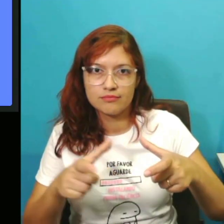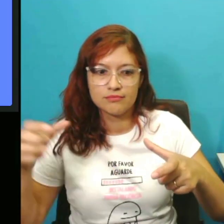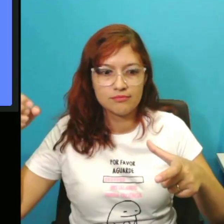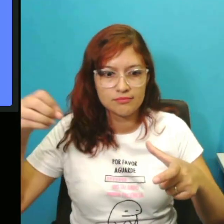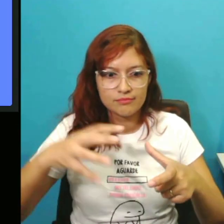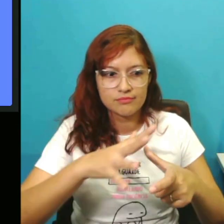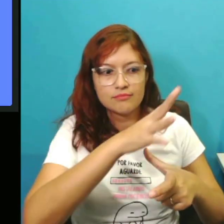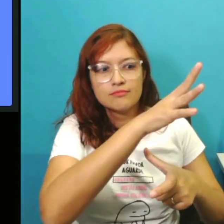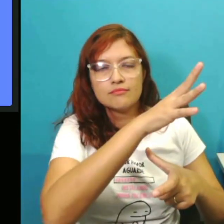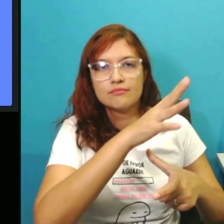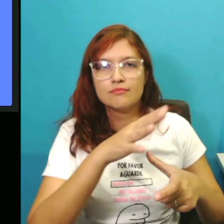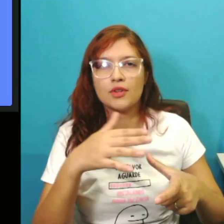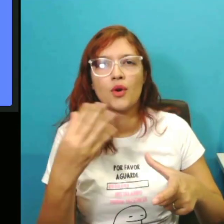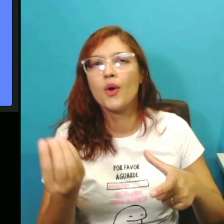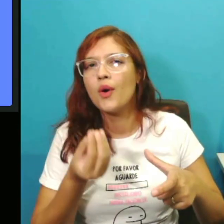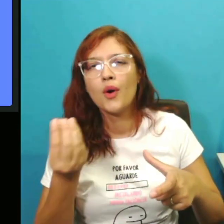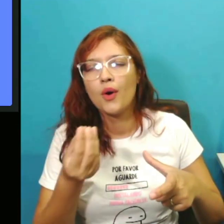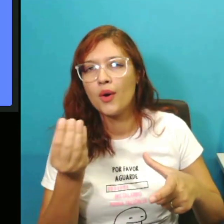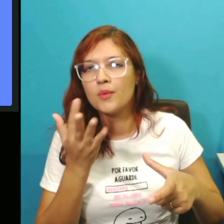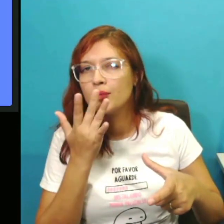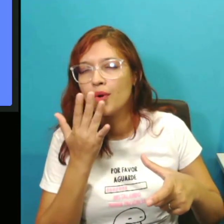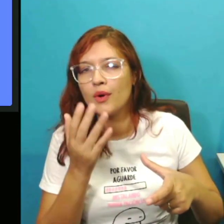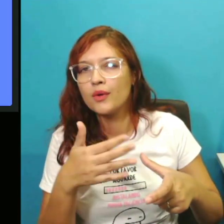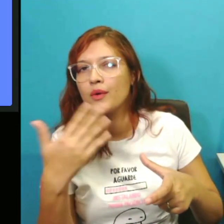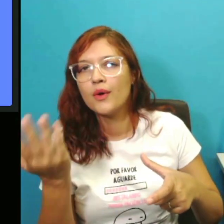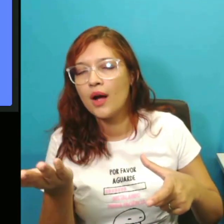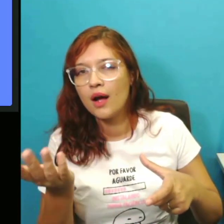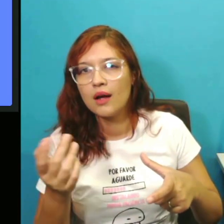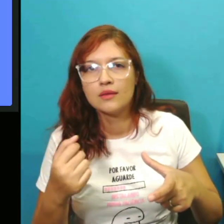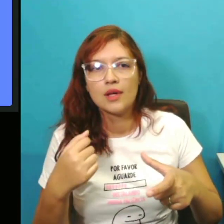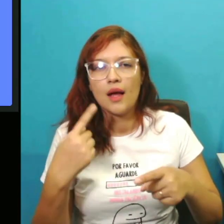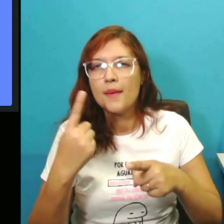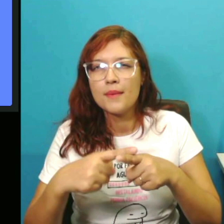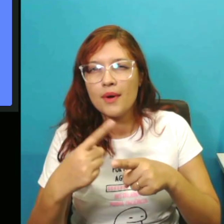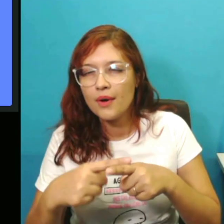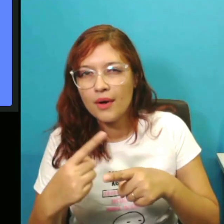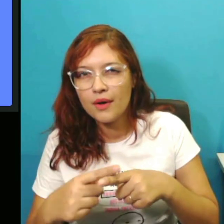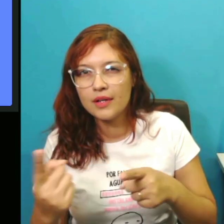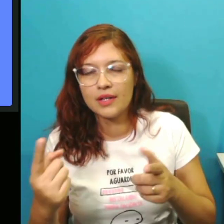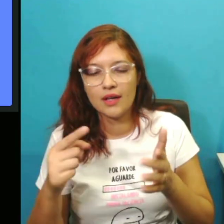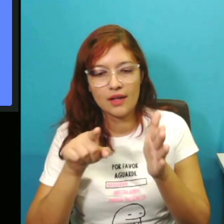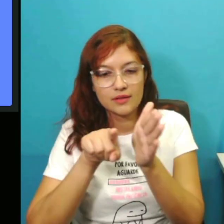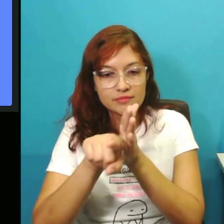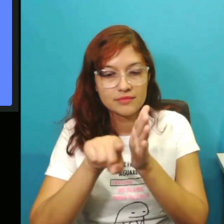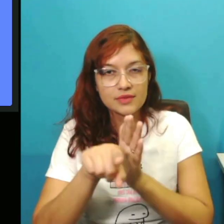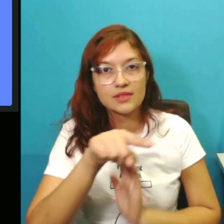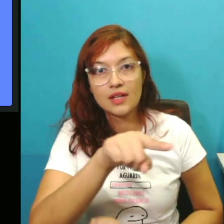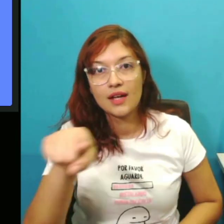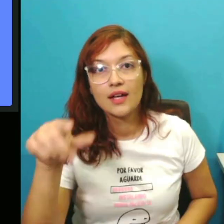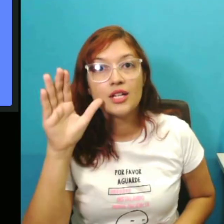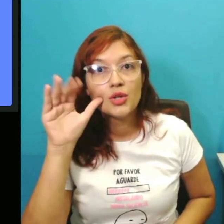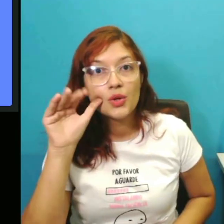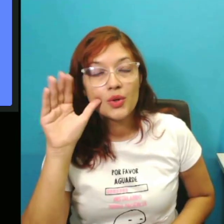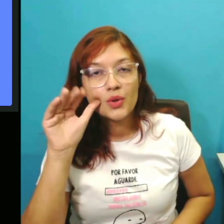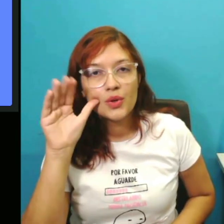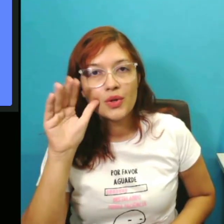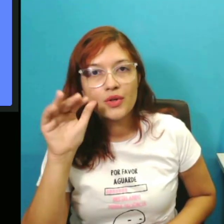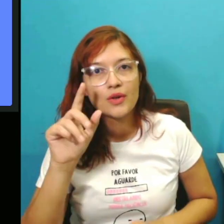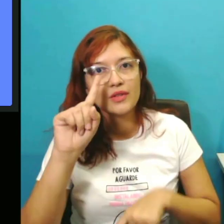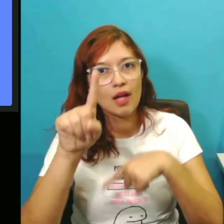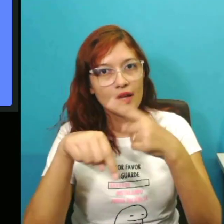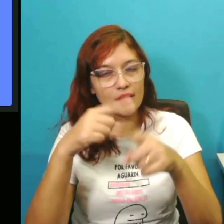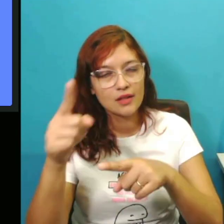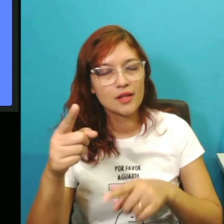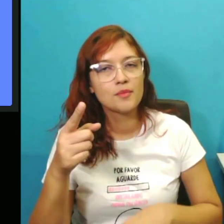Perguntar, né? Quando eu incidir a luz branca, o que, é que vai acontecer? Quais são as cores que irão aparecer? Por que isso vai acontecer? Para deixar os